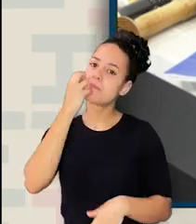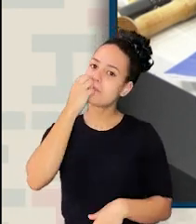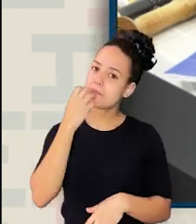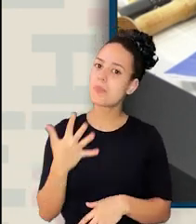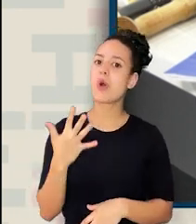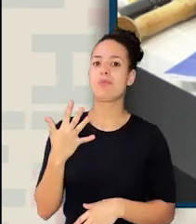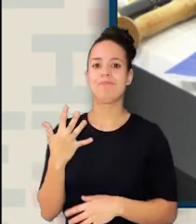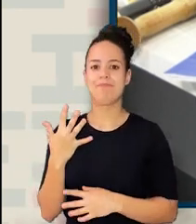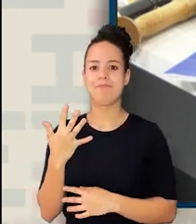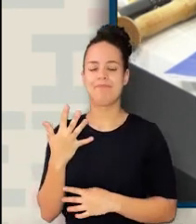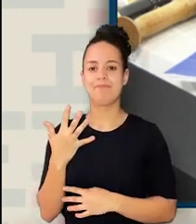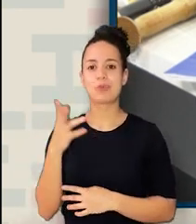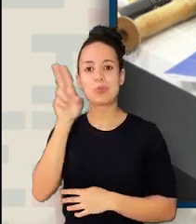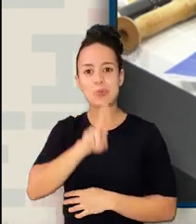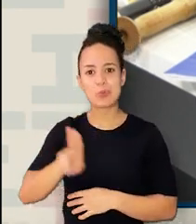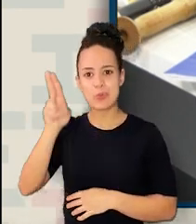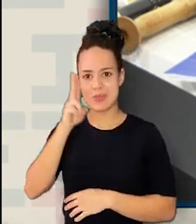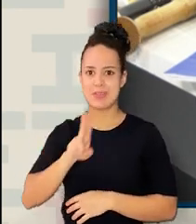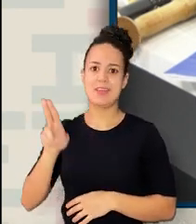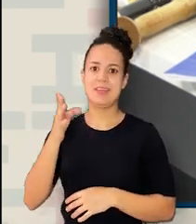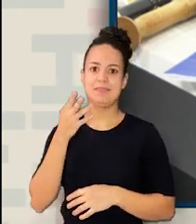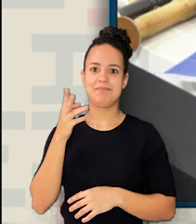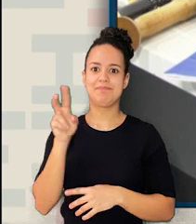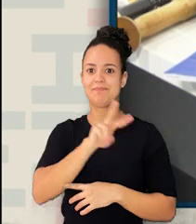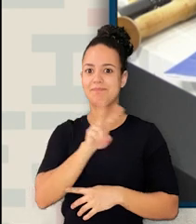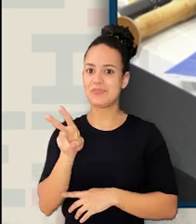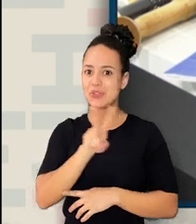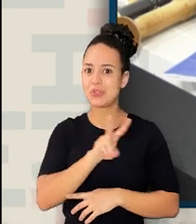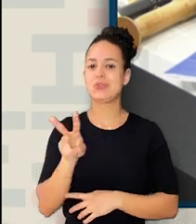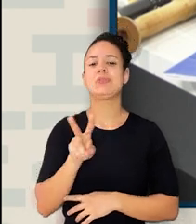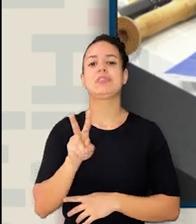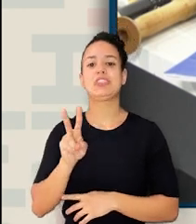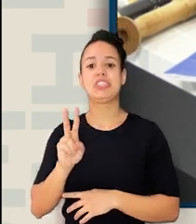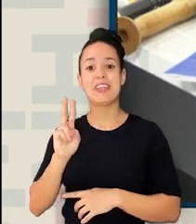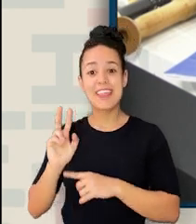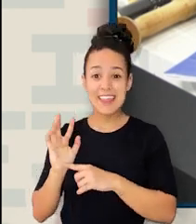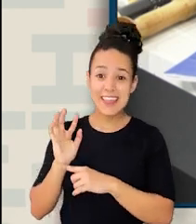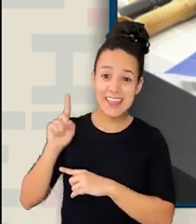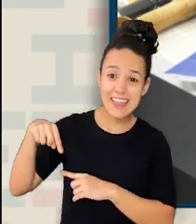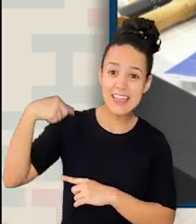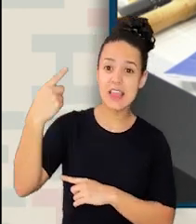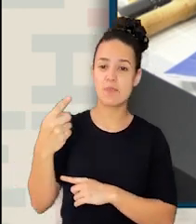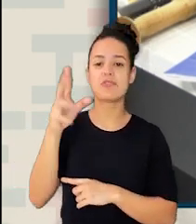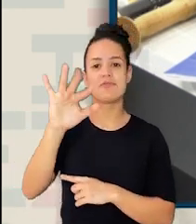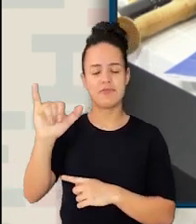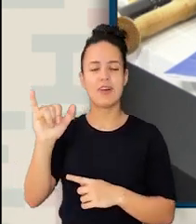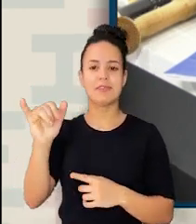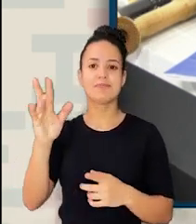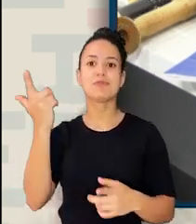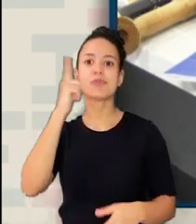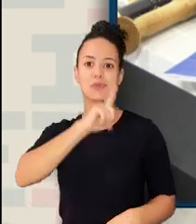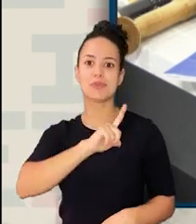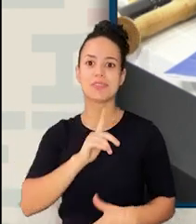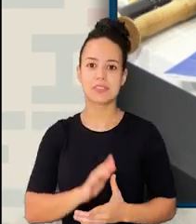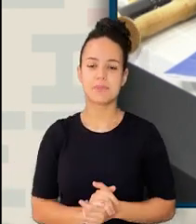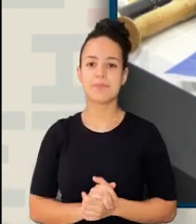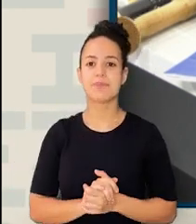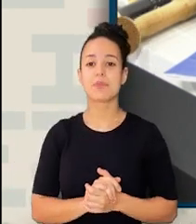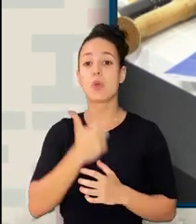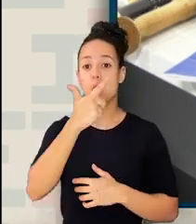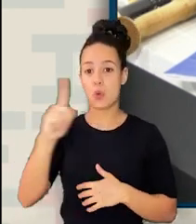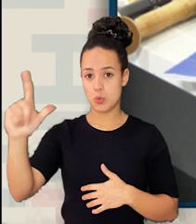investir nessa sutileza que vai dar um resultado lá na frente para você, tá? Uma outra maneira de